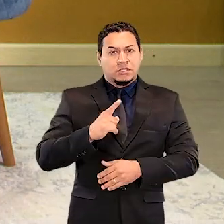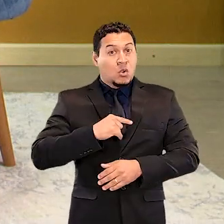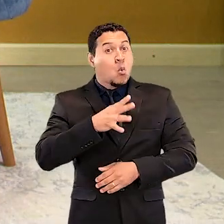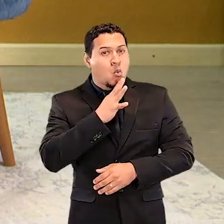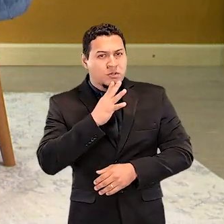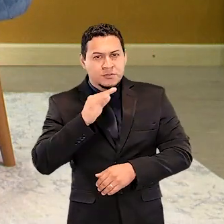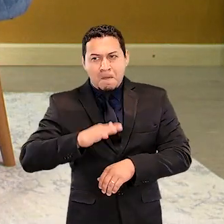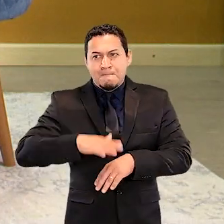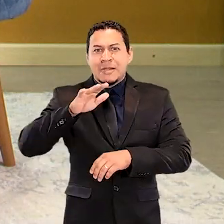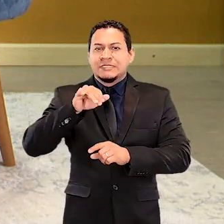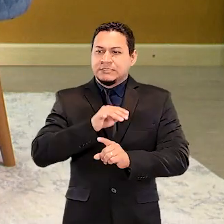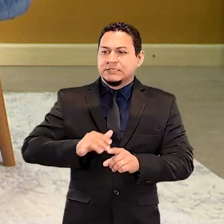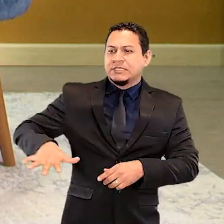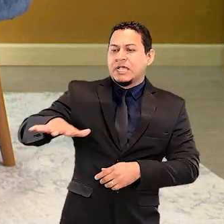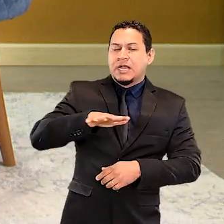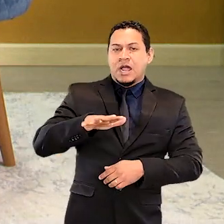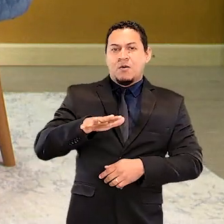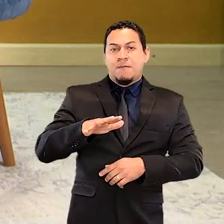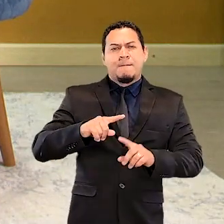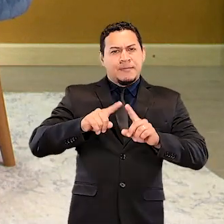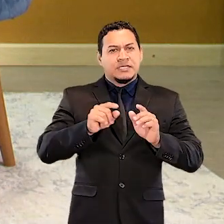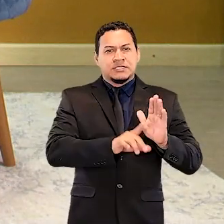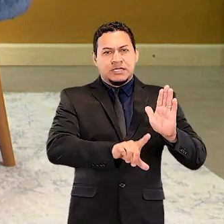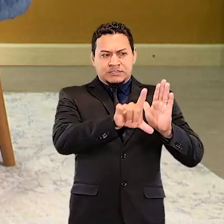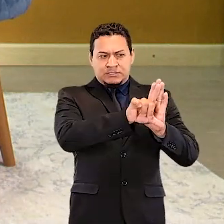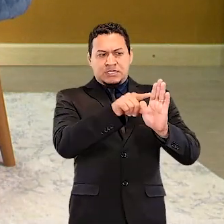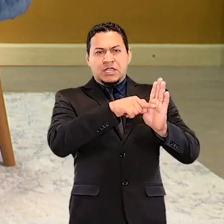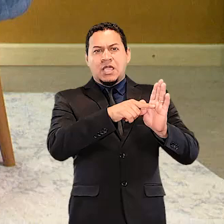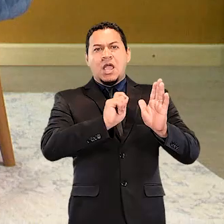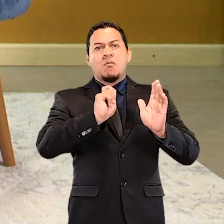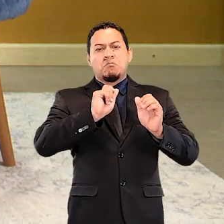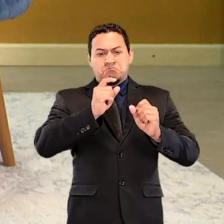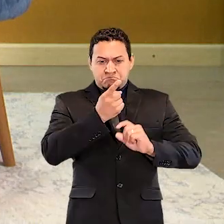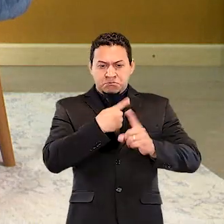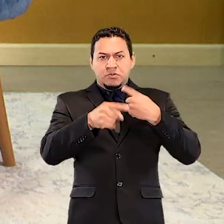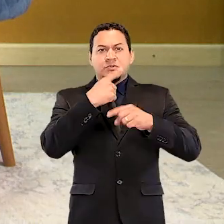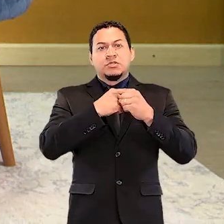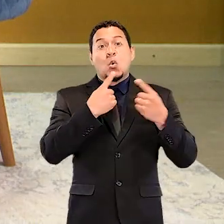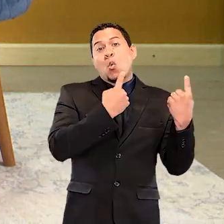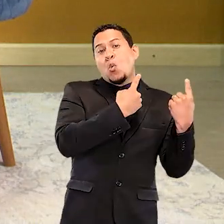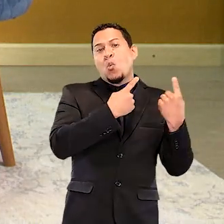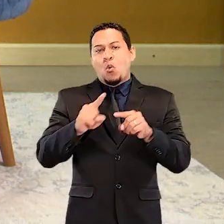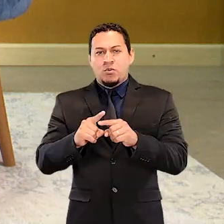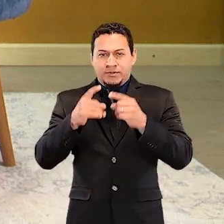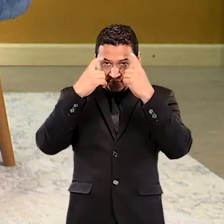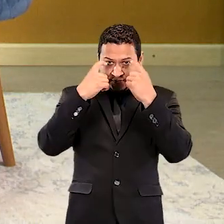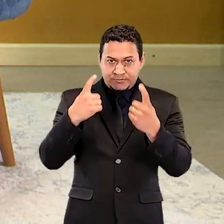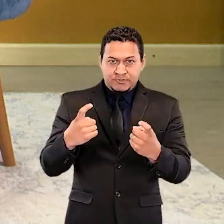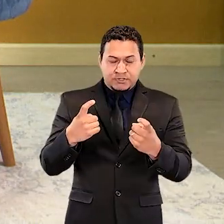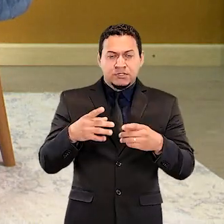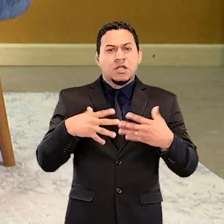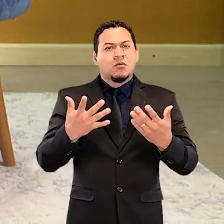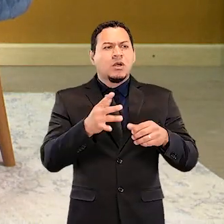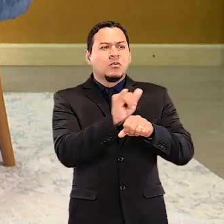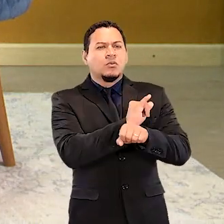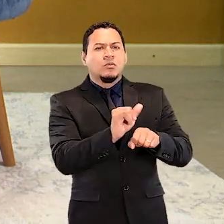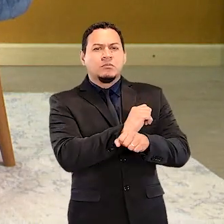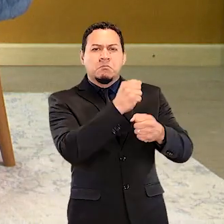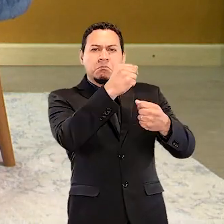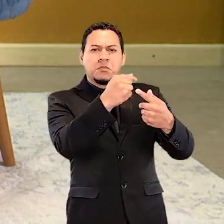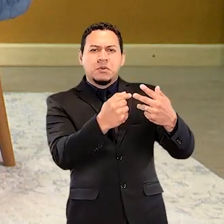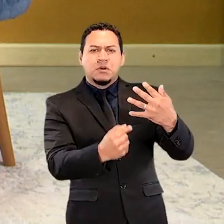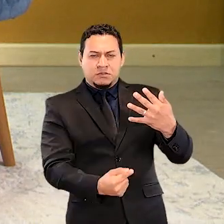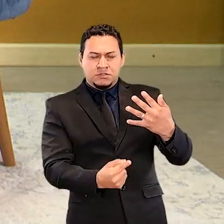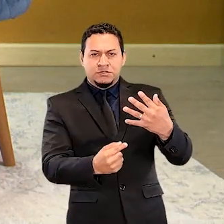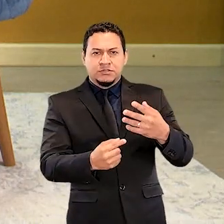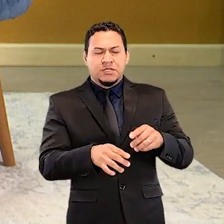pouco mais geral, mas essa lei é uma virada de chave para o combate à violência e nessas formas de prevenção. Acho